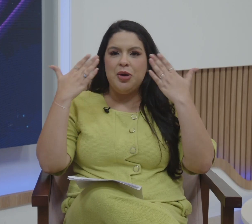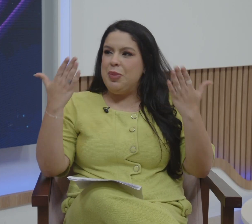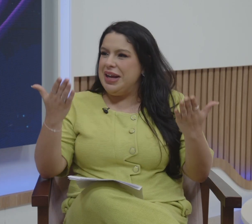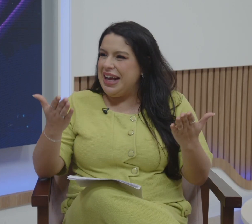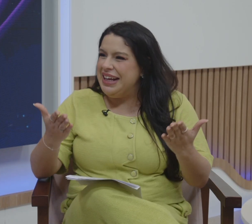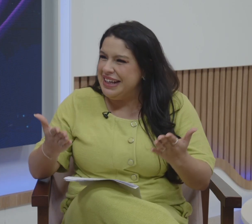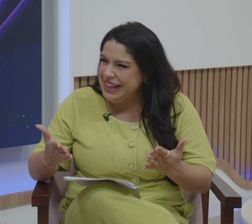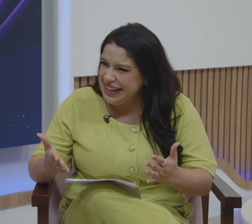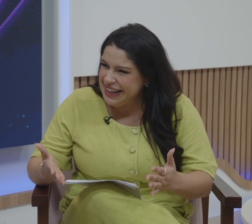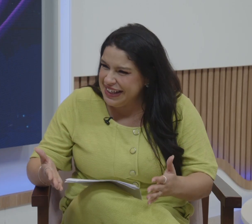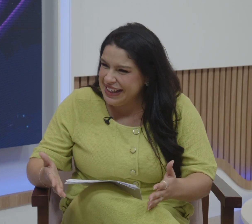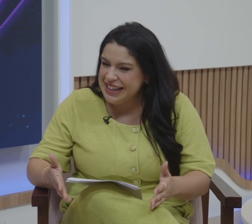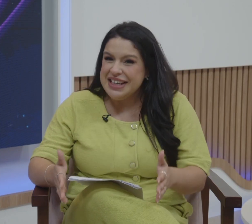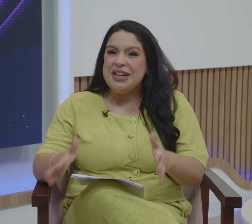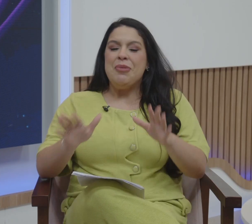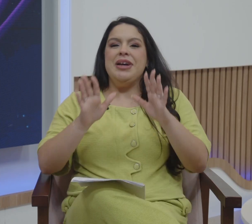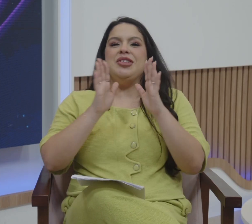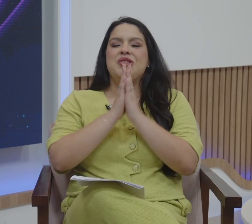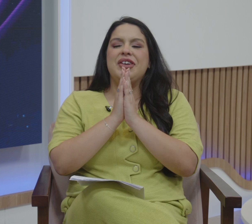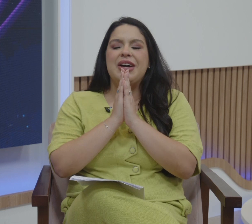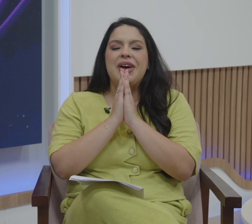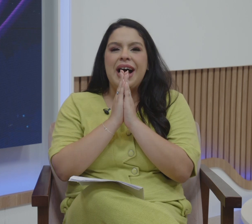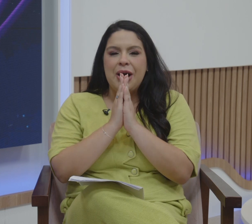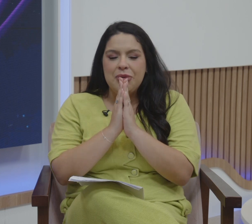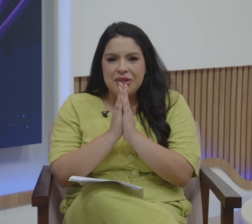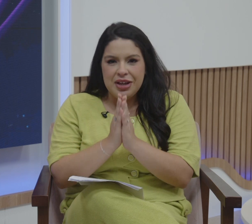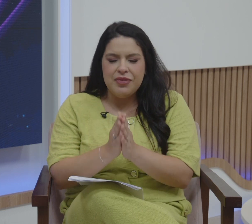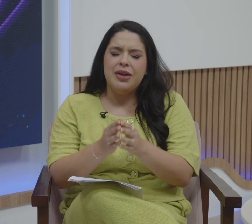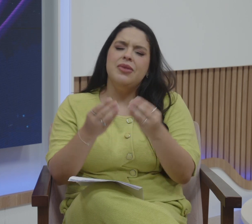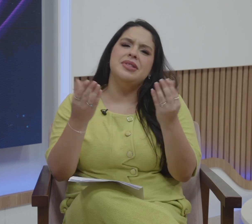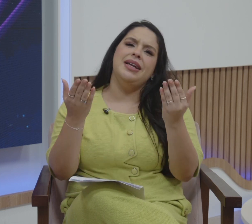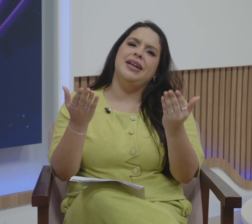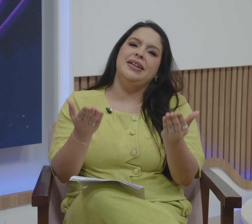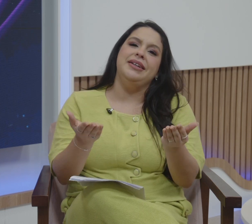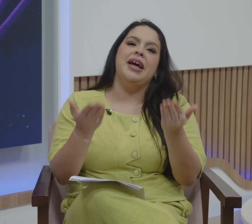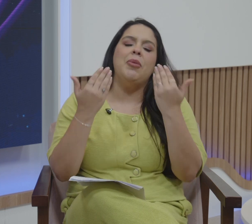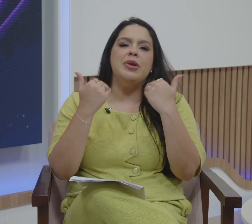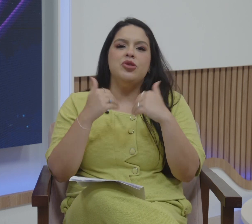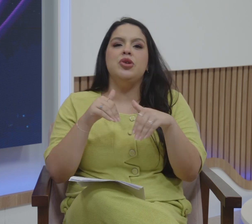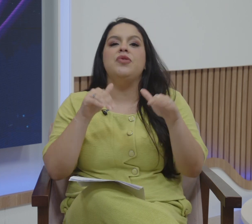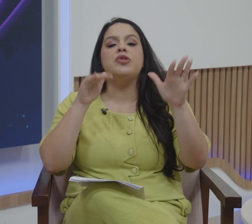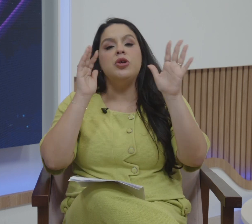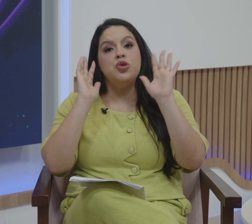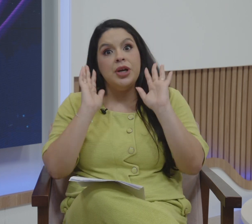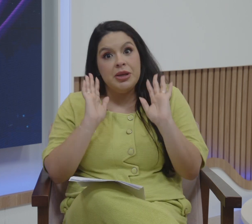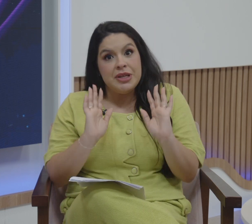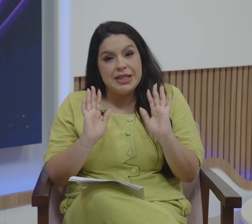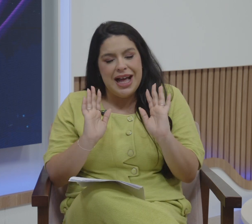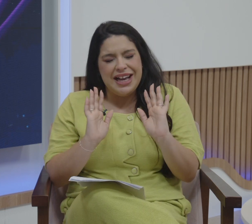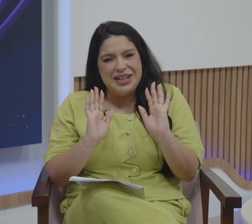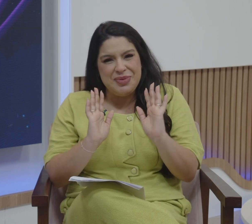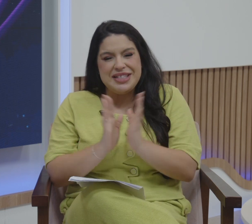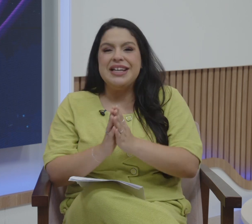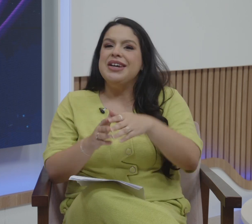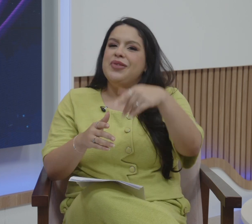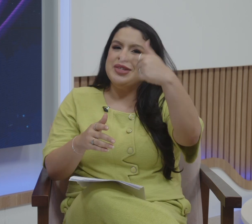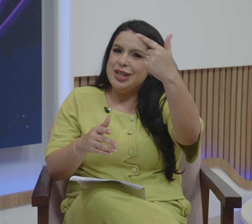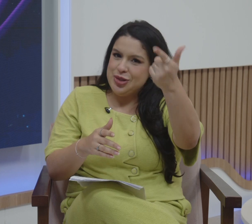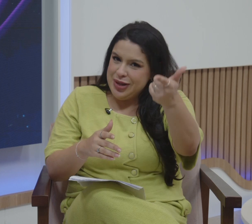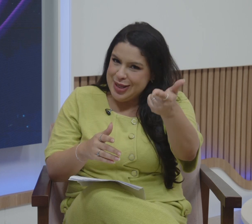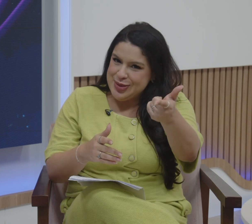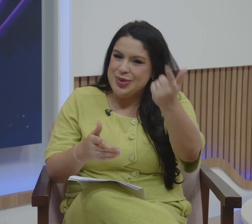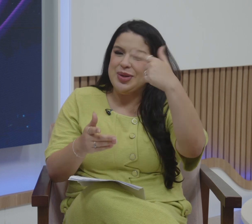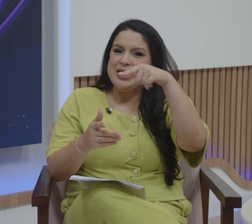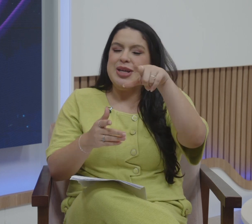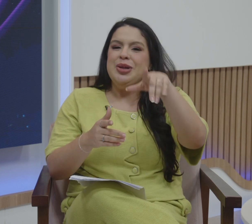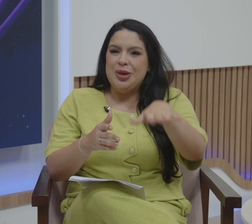tentar me recuperar. Mas a gente vai dar um rápido intervalo. Não sai daí, é rapidinho. Vou só enxugar aqui minhas lágrimas. Você